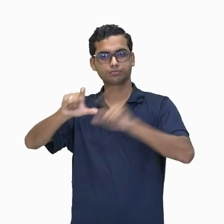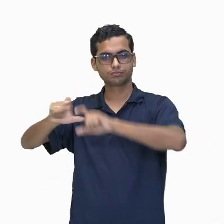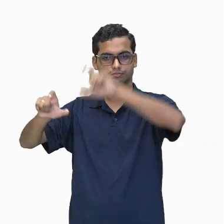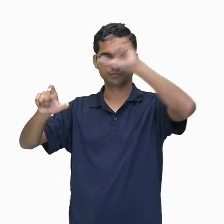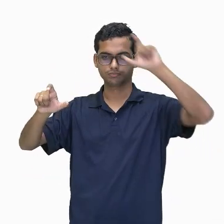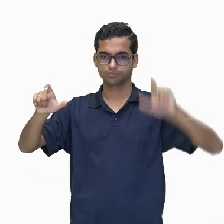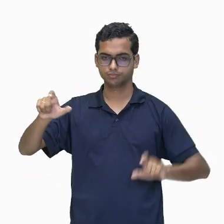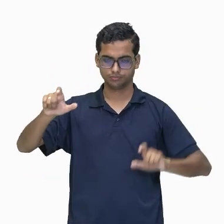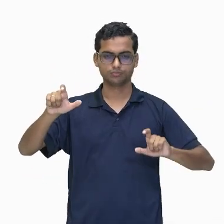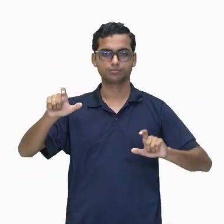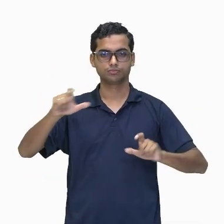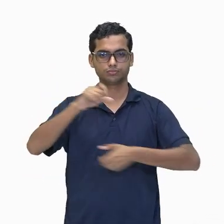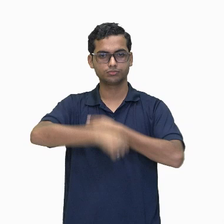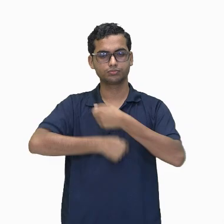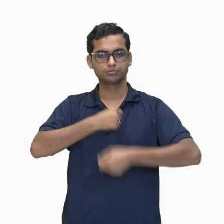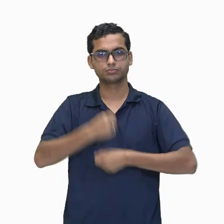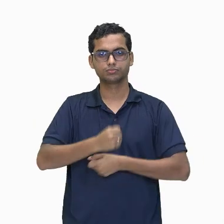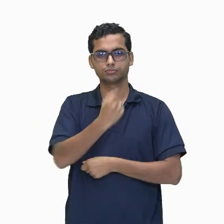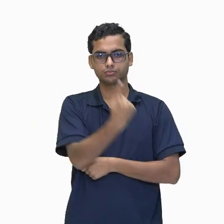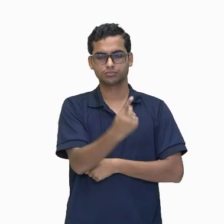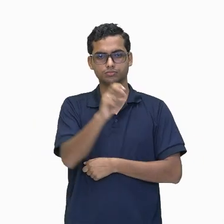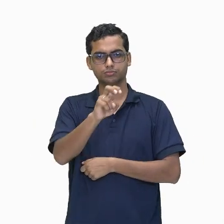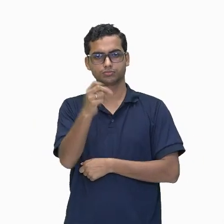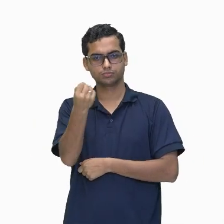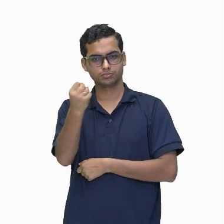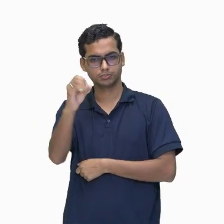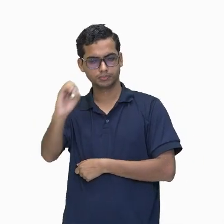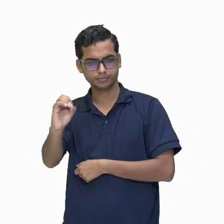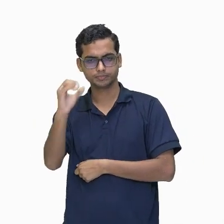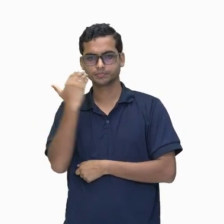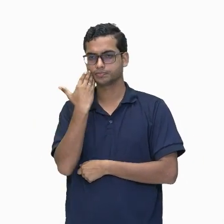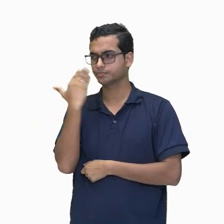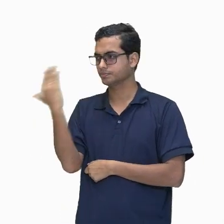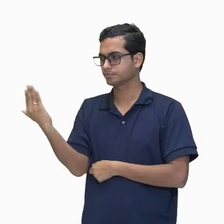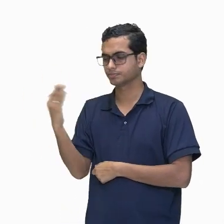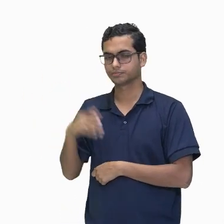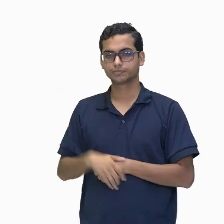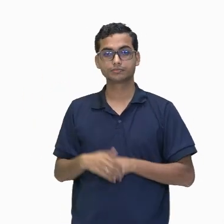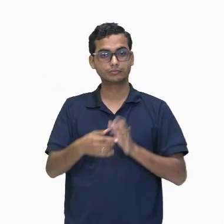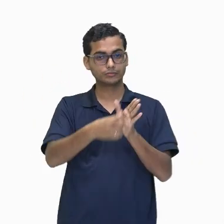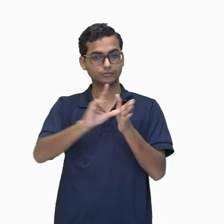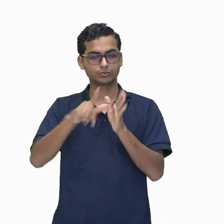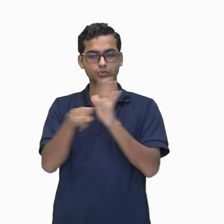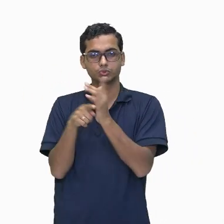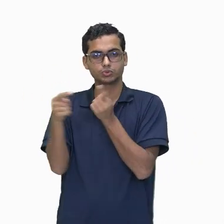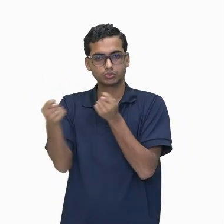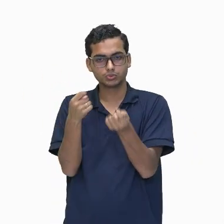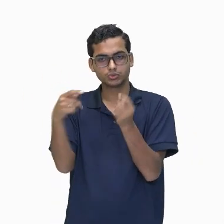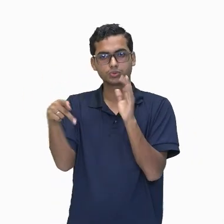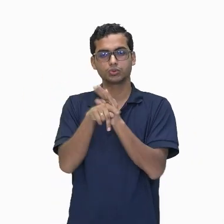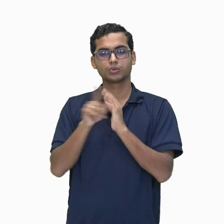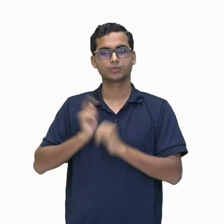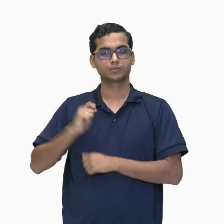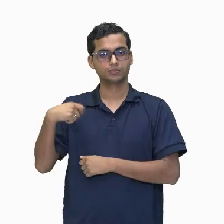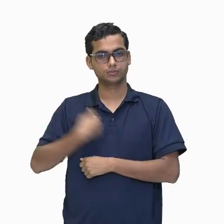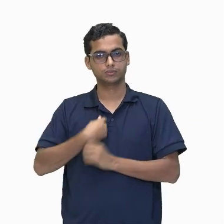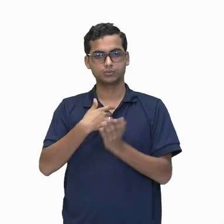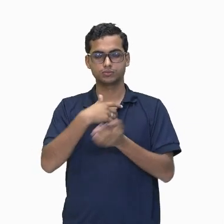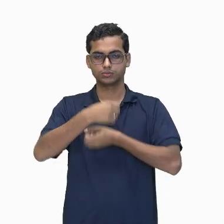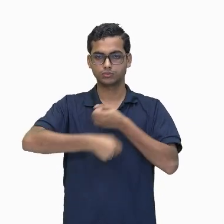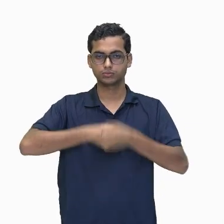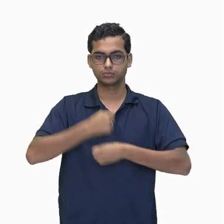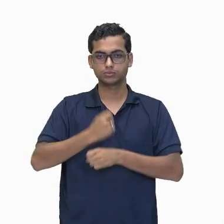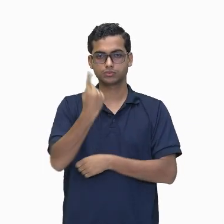independência a Portugal, né, que estava sob domínio espanhol desde 1580. Além